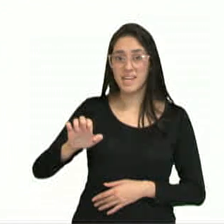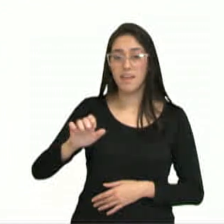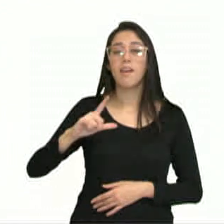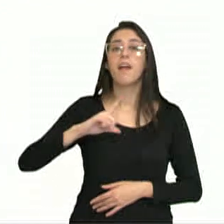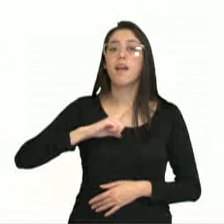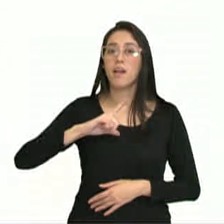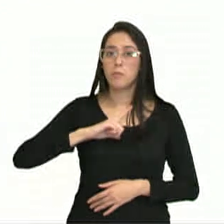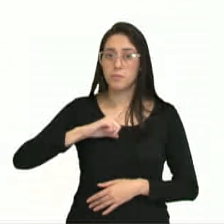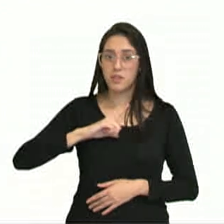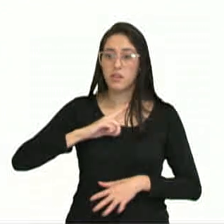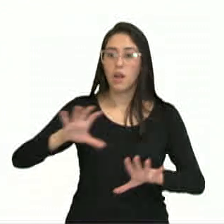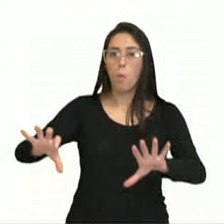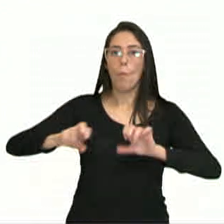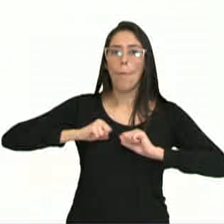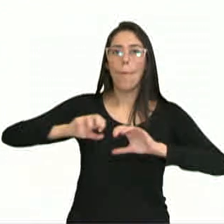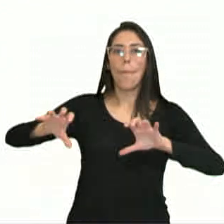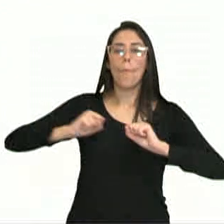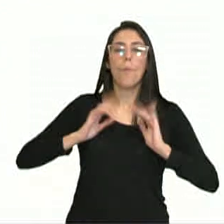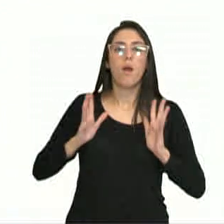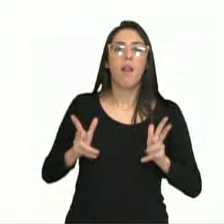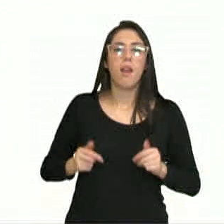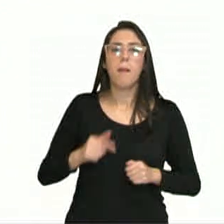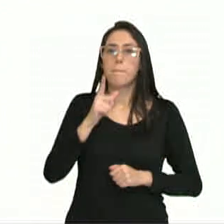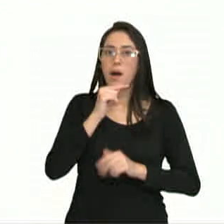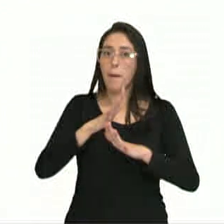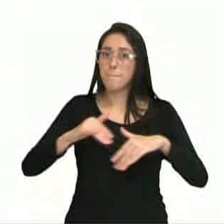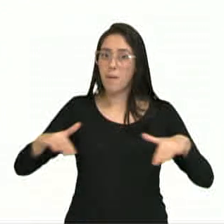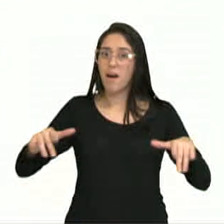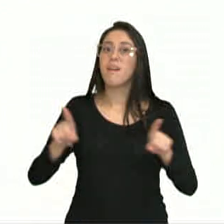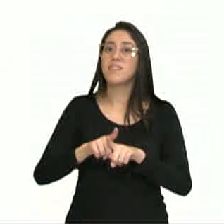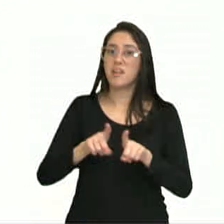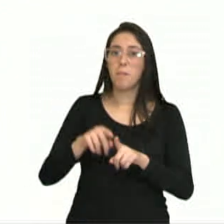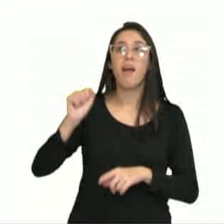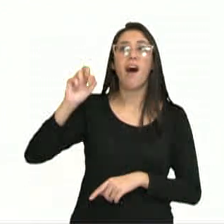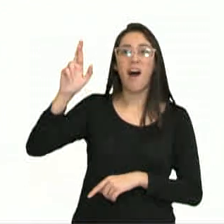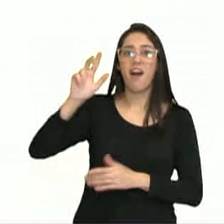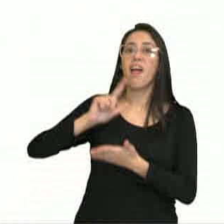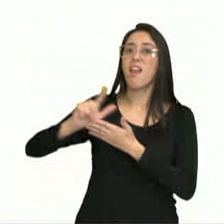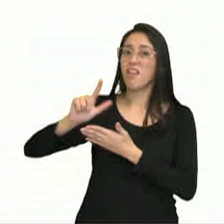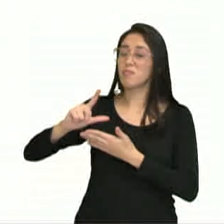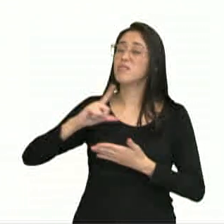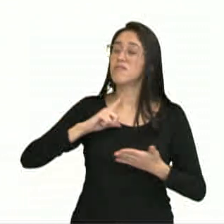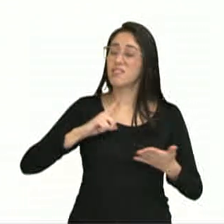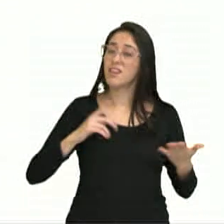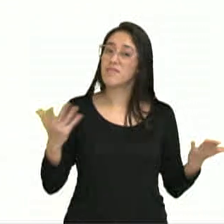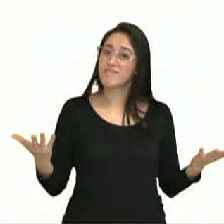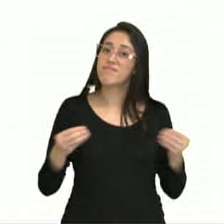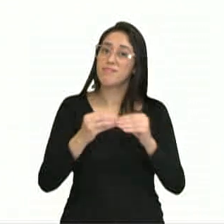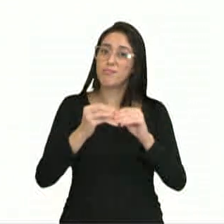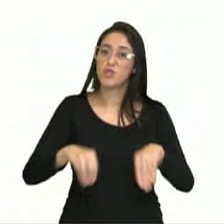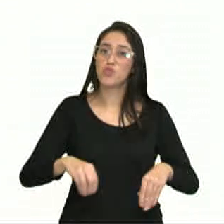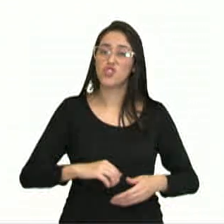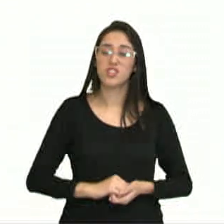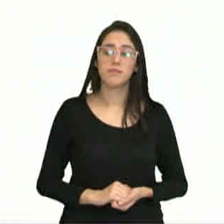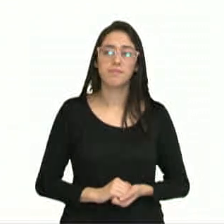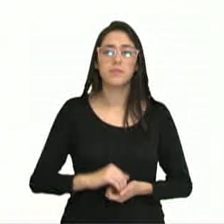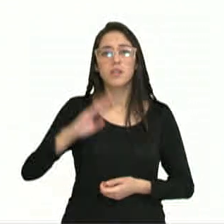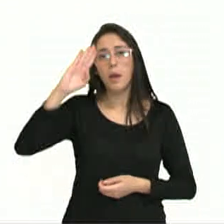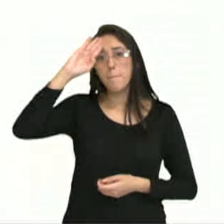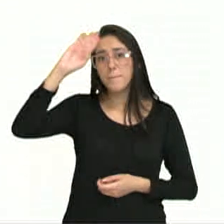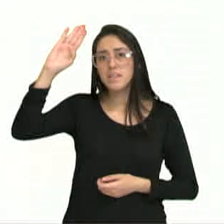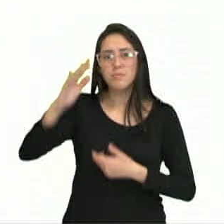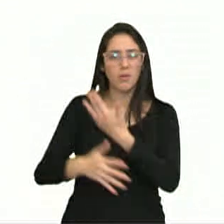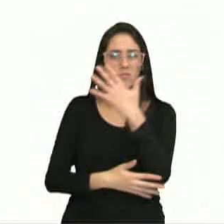que tem no mar, no rio, mas também do ar. As principais causas do desmatamento